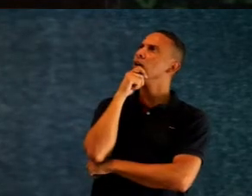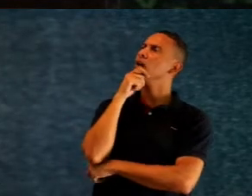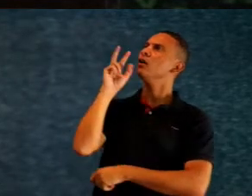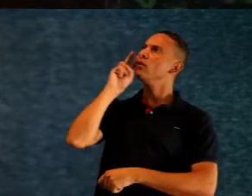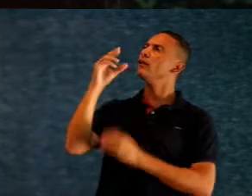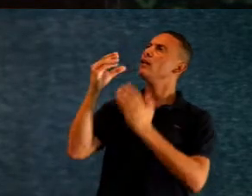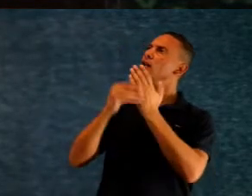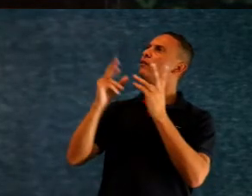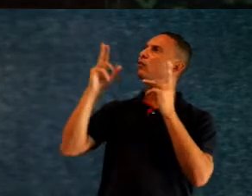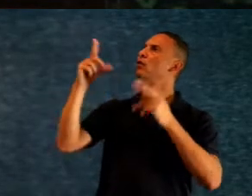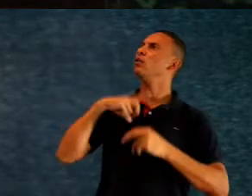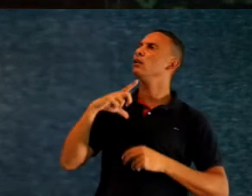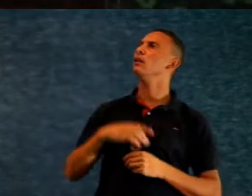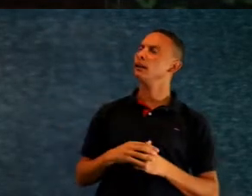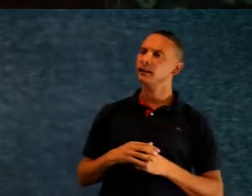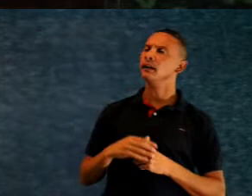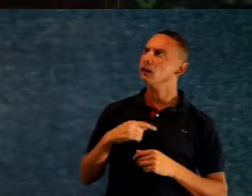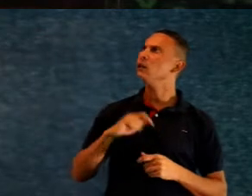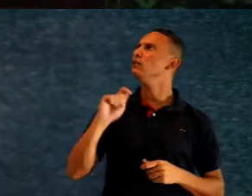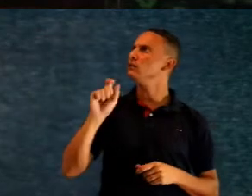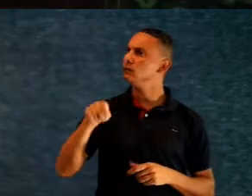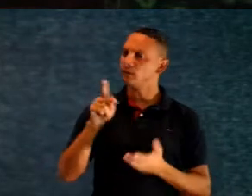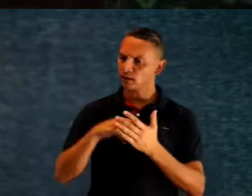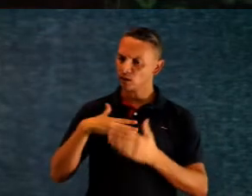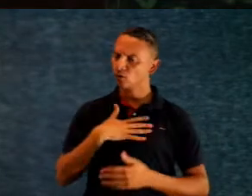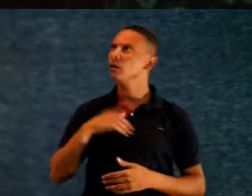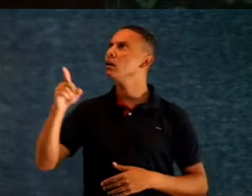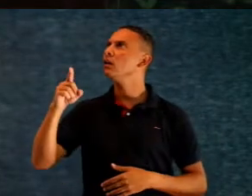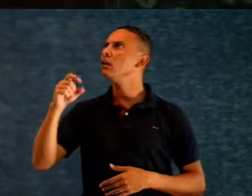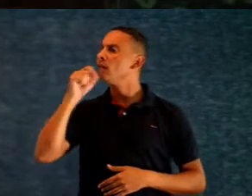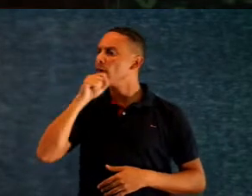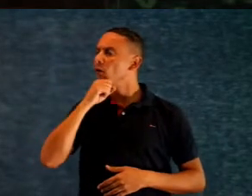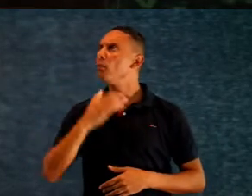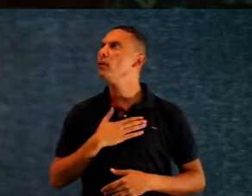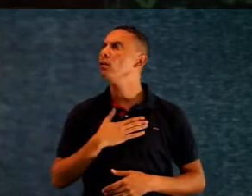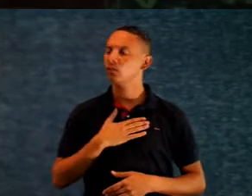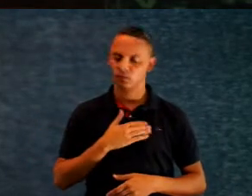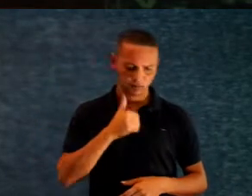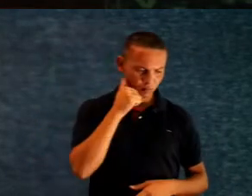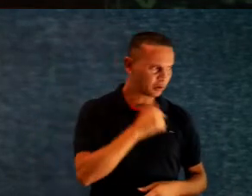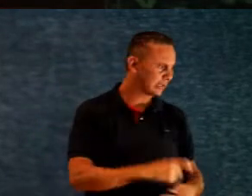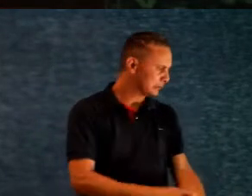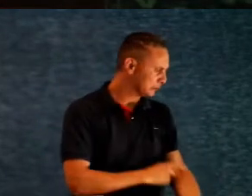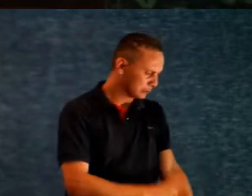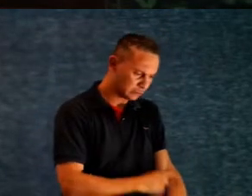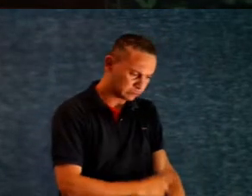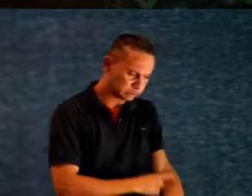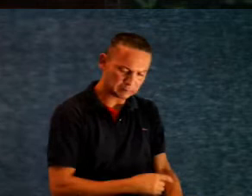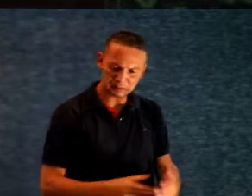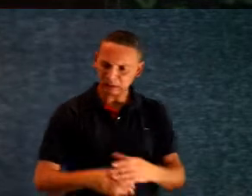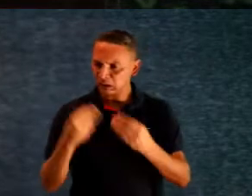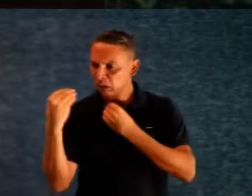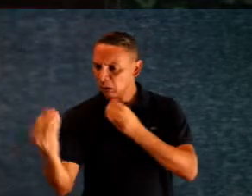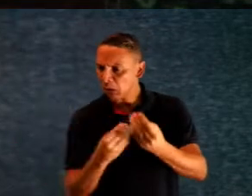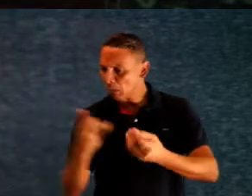Drummond. Aí ele disse, sim, ele é meu avô. Ela ficou furiosa, o Pedro disse que ela batia nele e dizia,